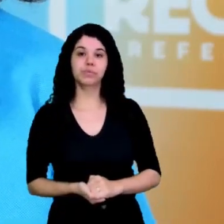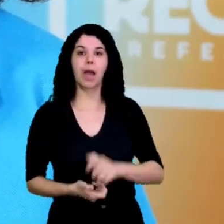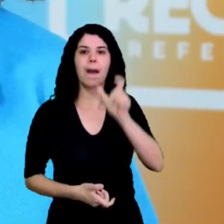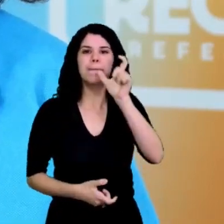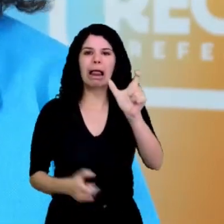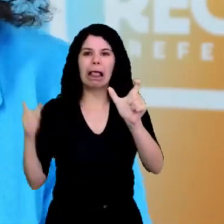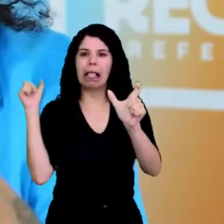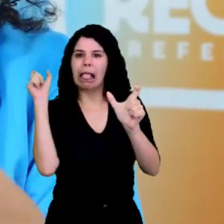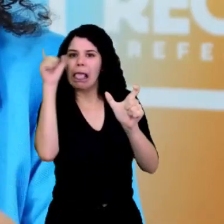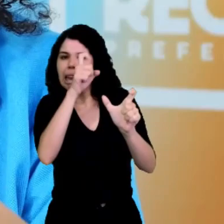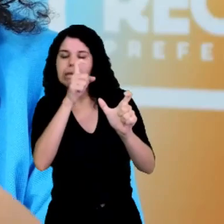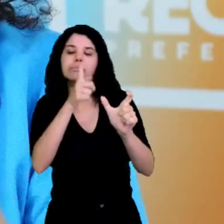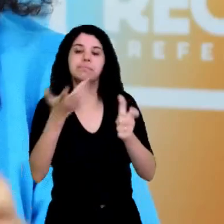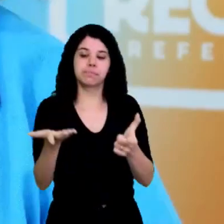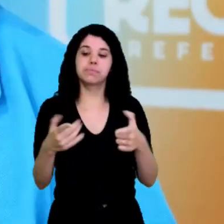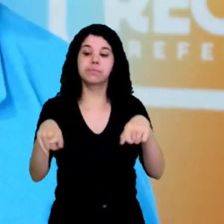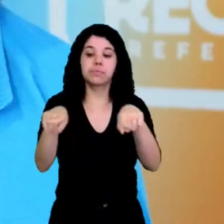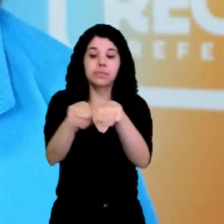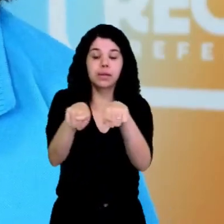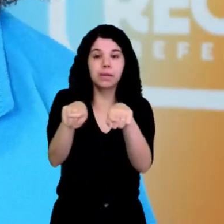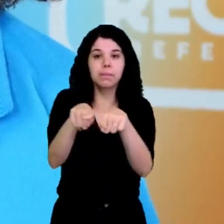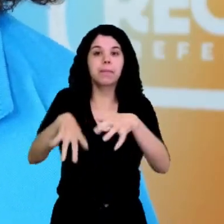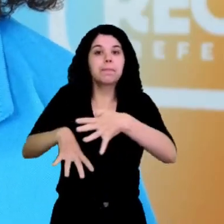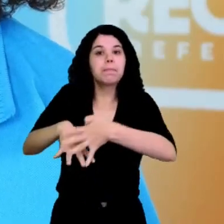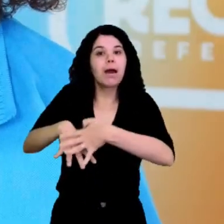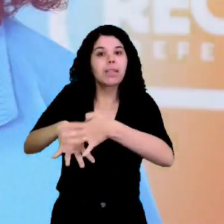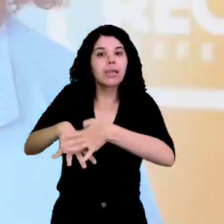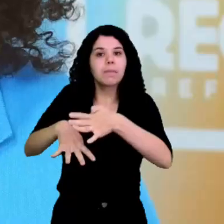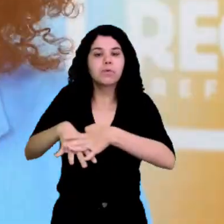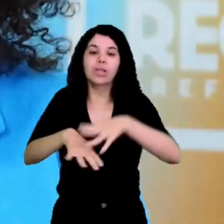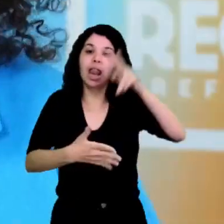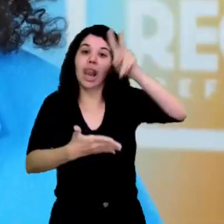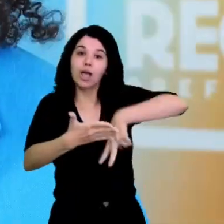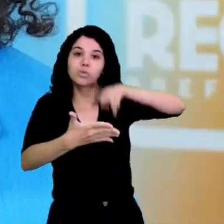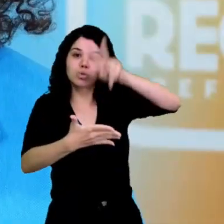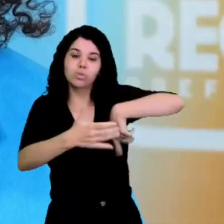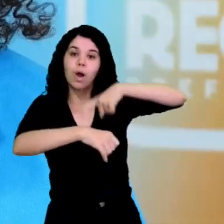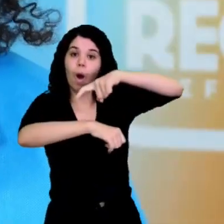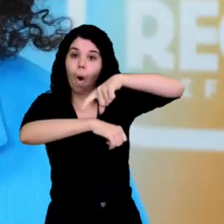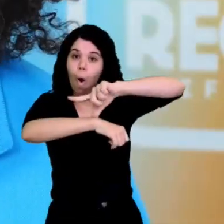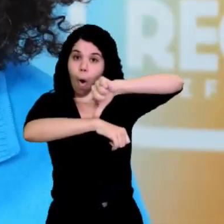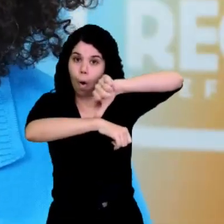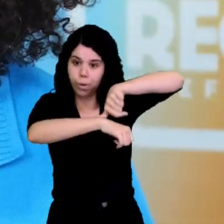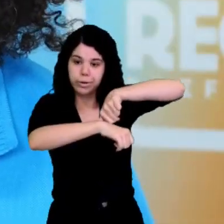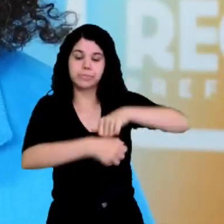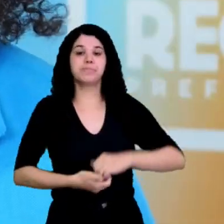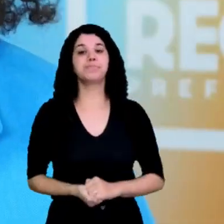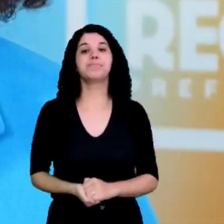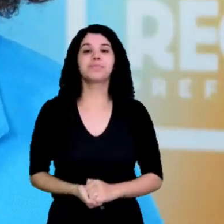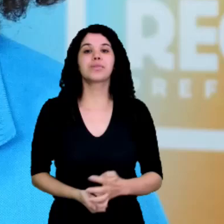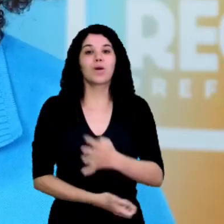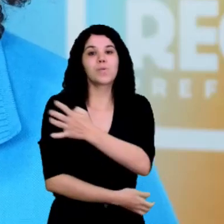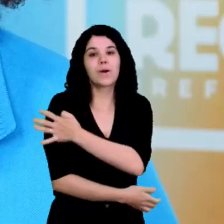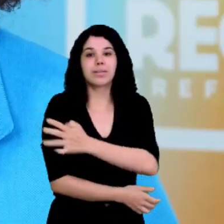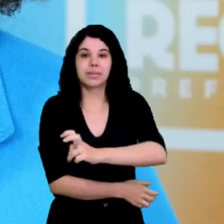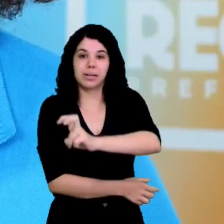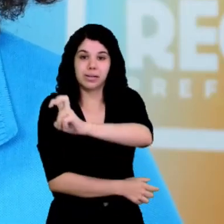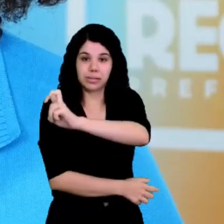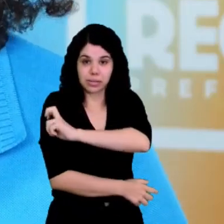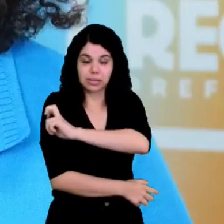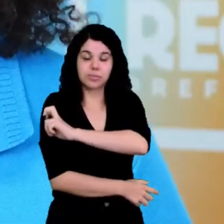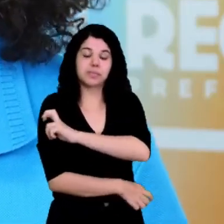as sílabas, e em matemática, leitura de horas. Já para os estudantes do quarto e quinto ano, em